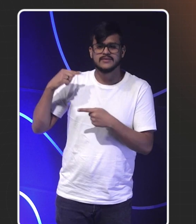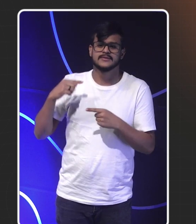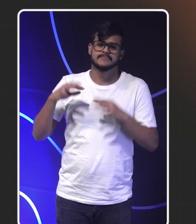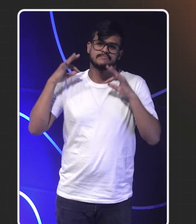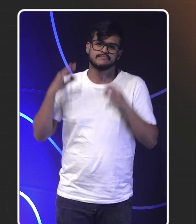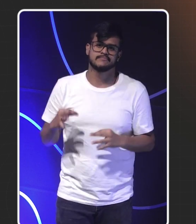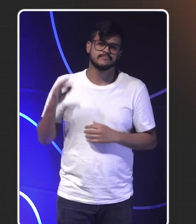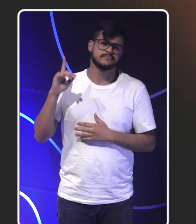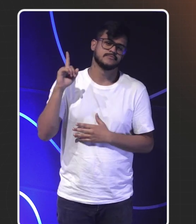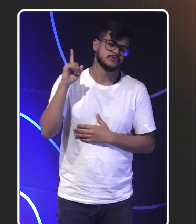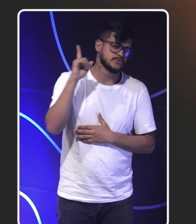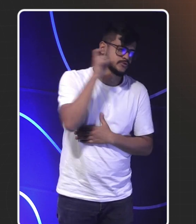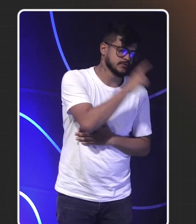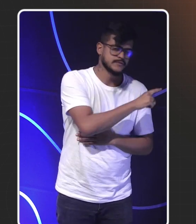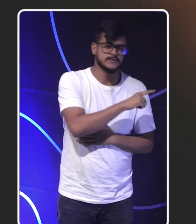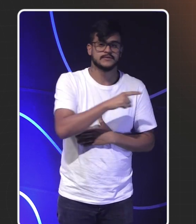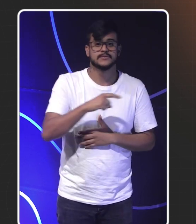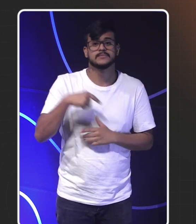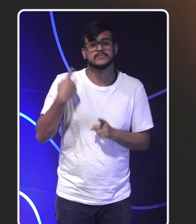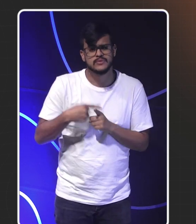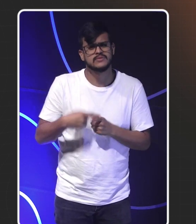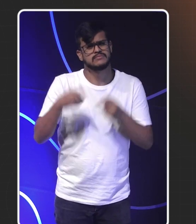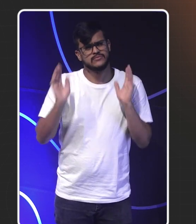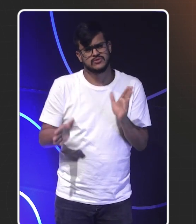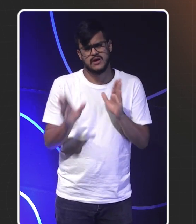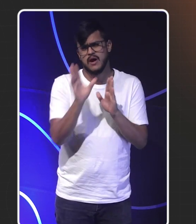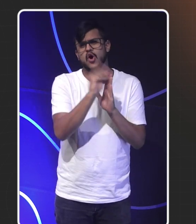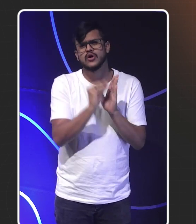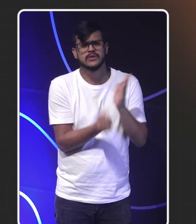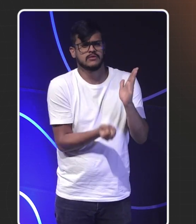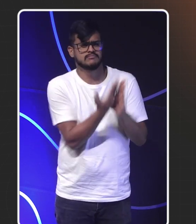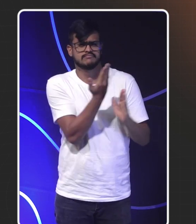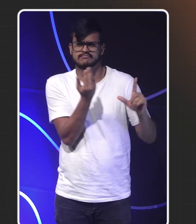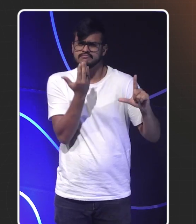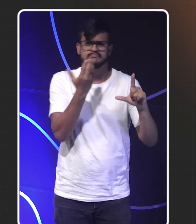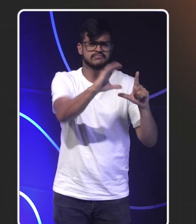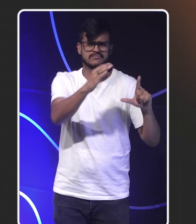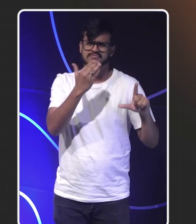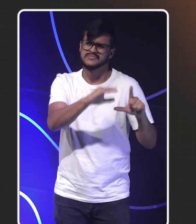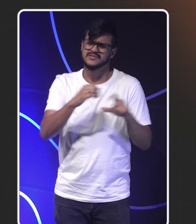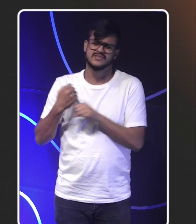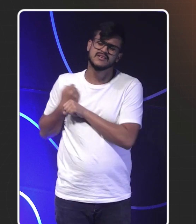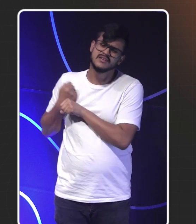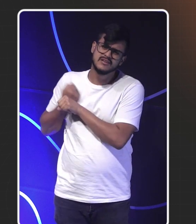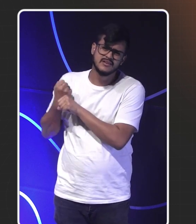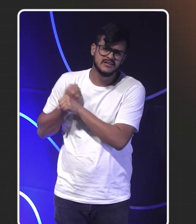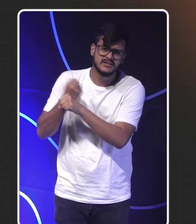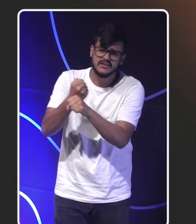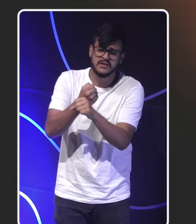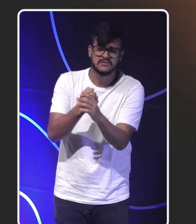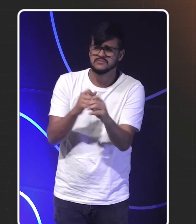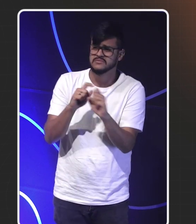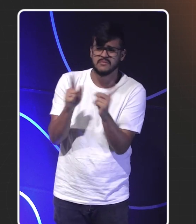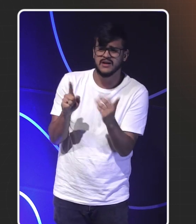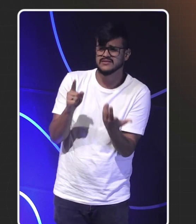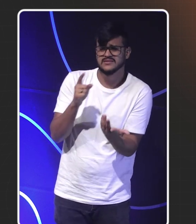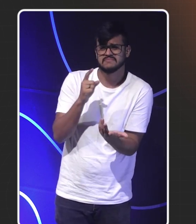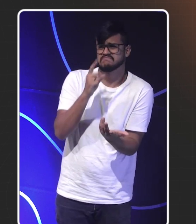dificuldade muito grande, porque eu já criava conteúdo há muitos anos na internet. E mesmo assim, eu não